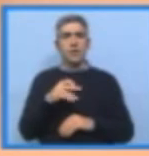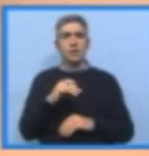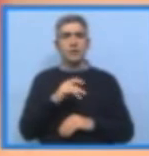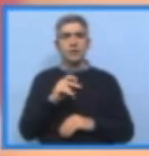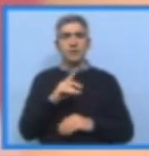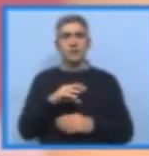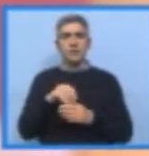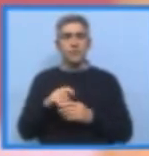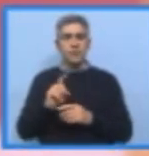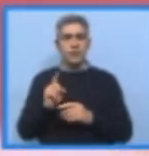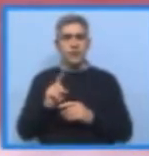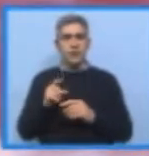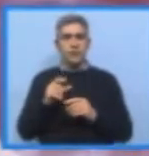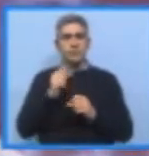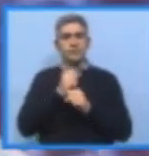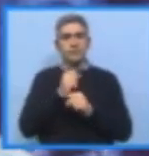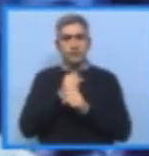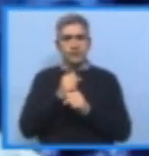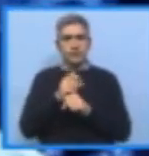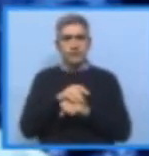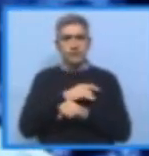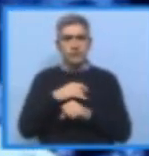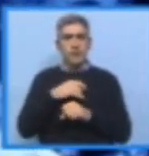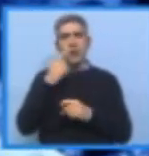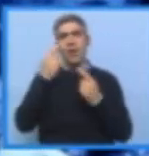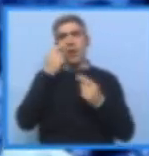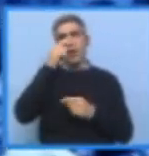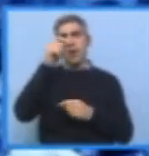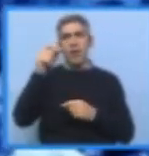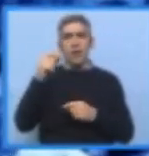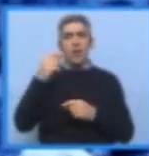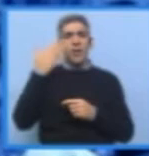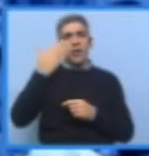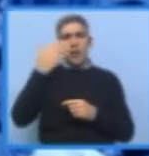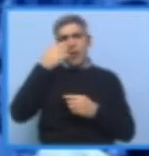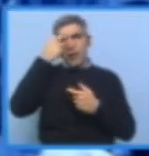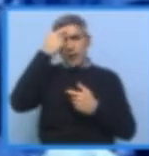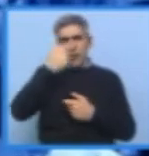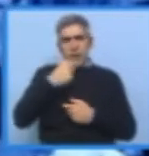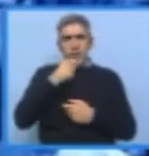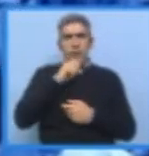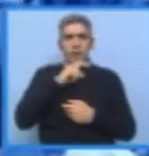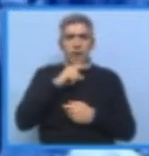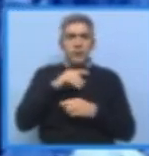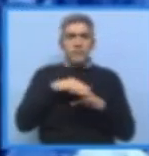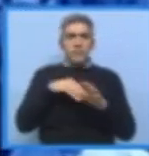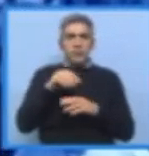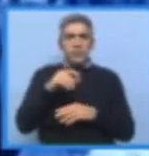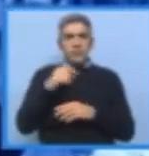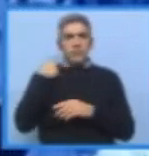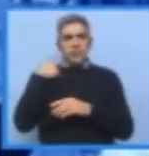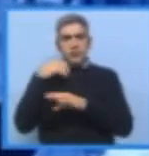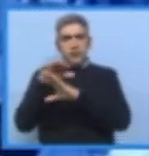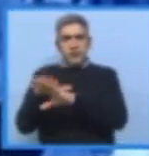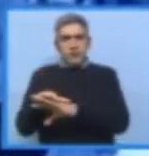parte da atividade clínica. A eutanásia, se alguém entender que é um direito de cidadania, pode-se fazer no